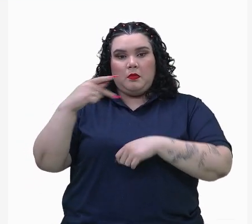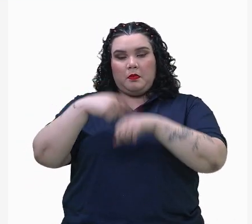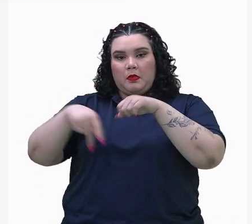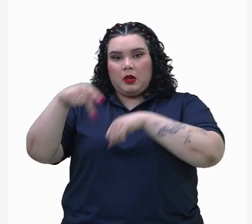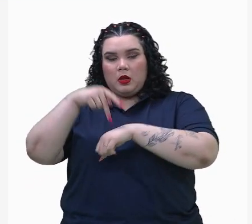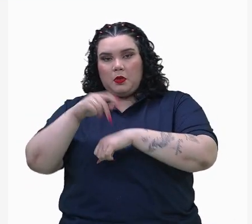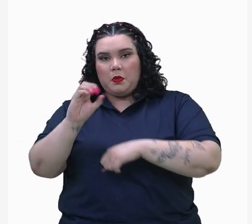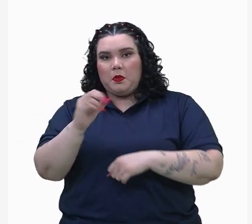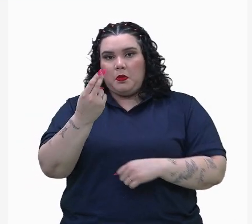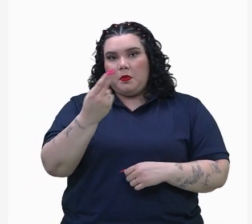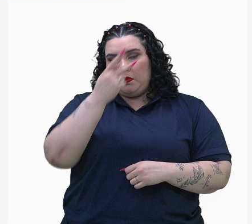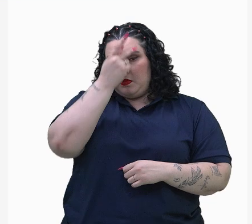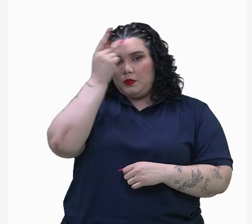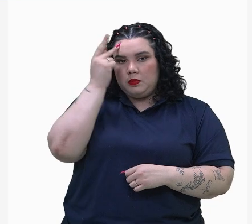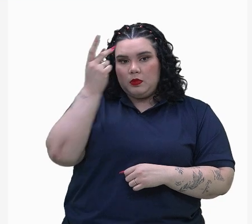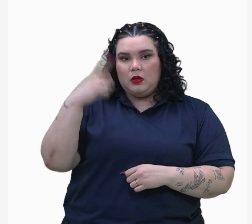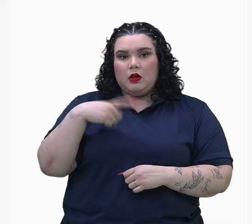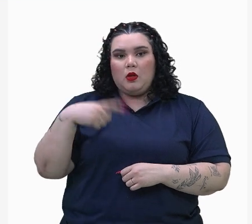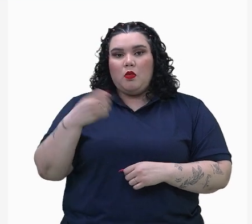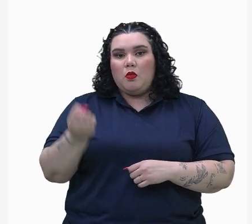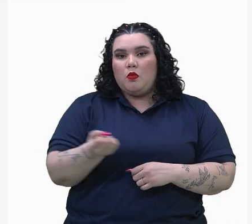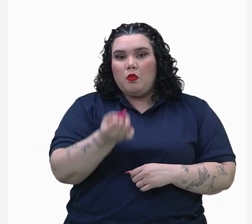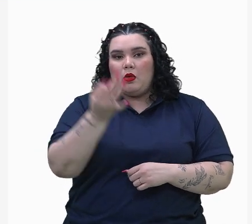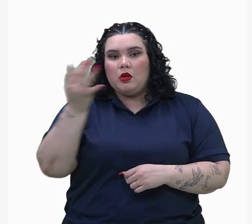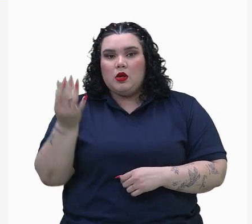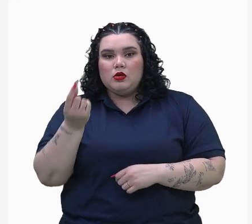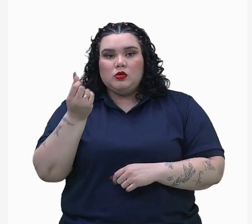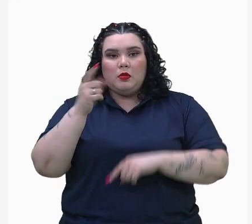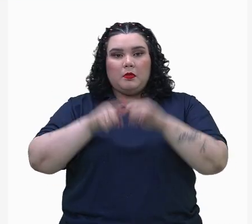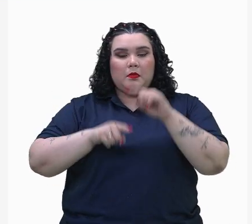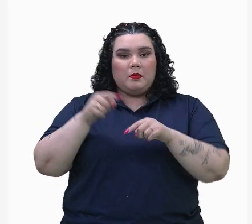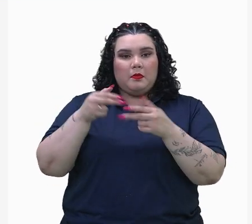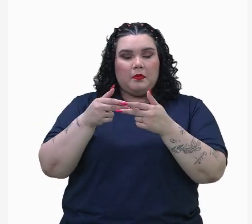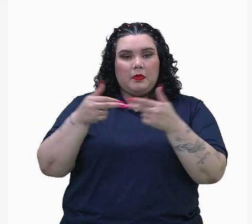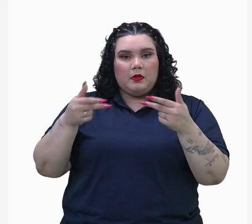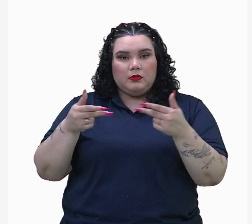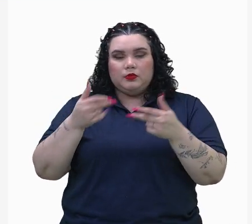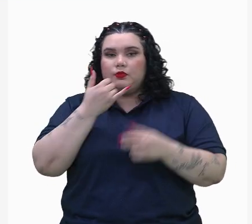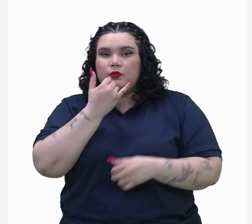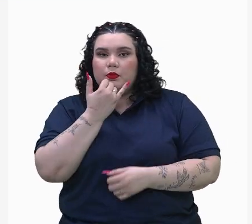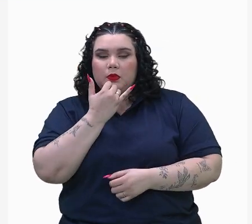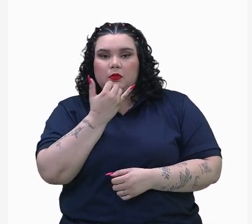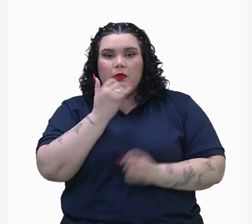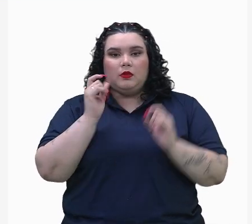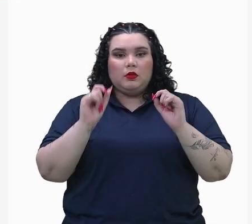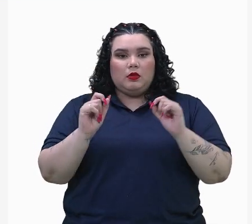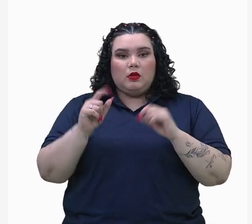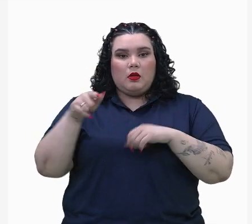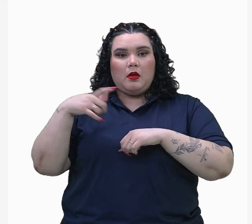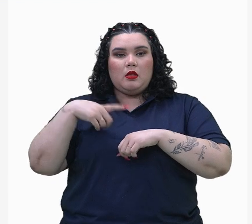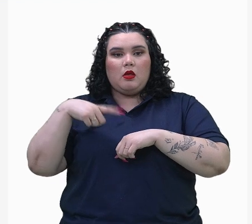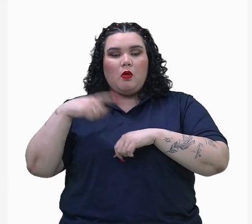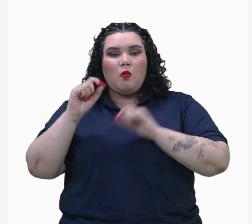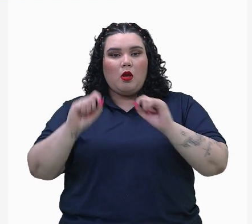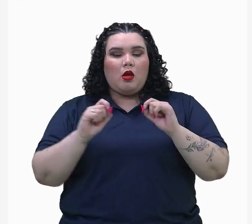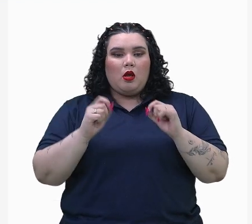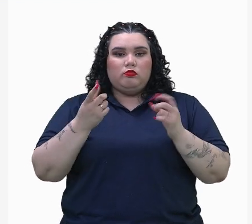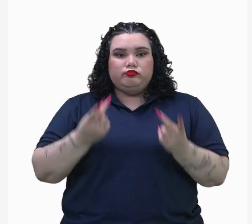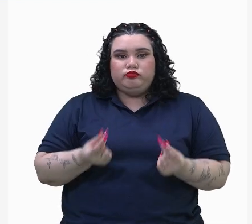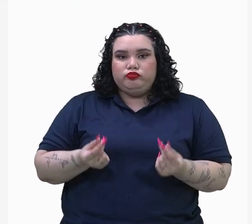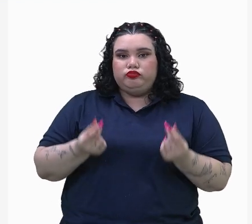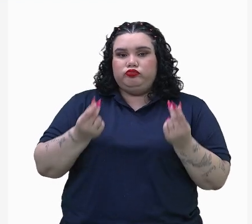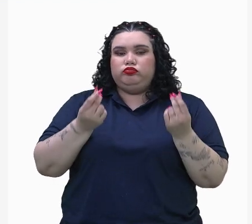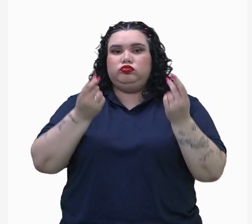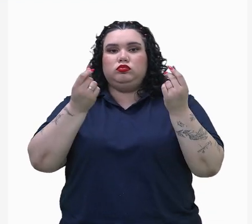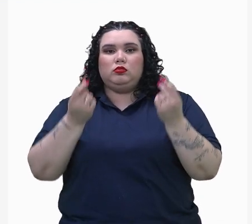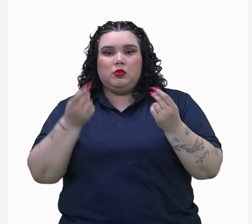de um estado se mede pela quantidade de material, de metal precioso que